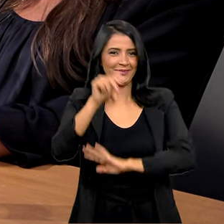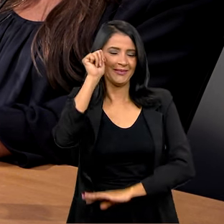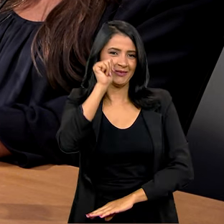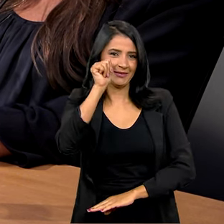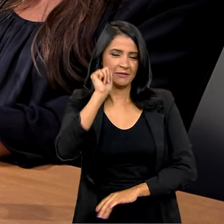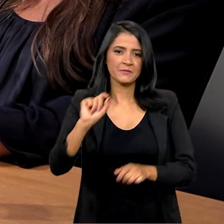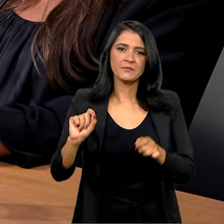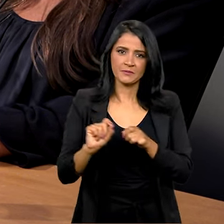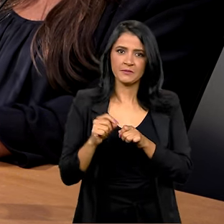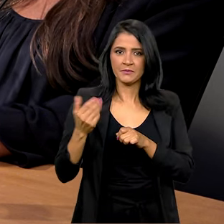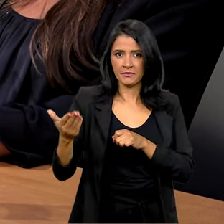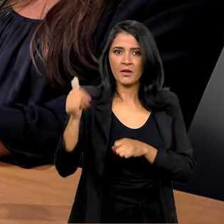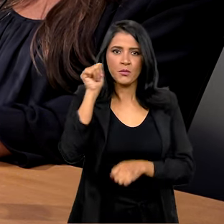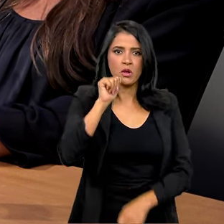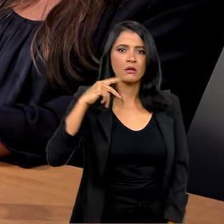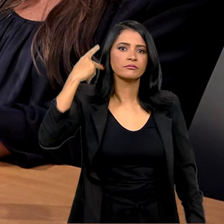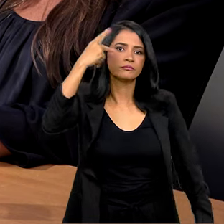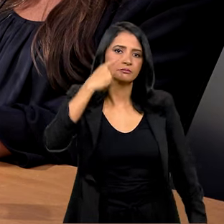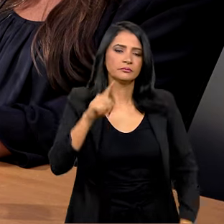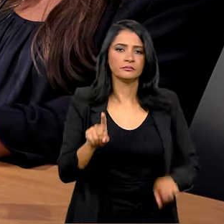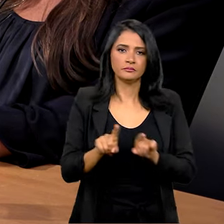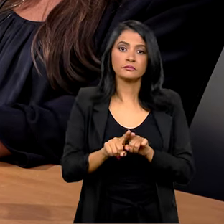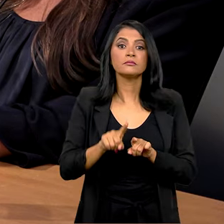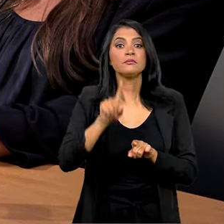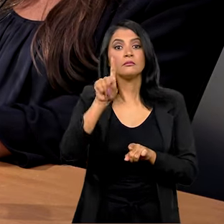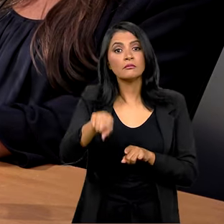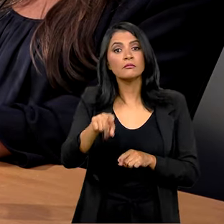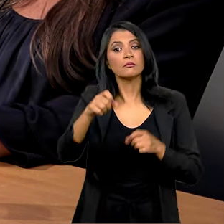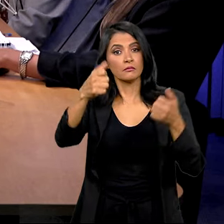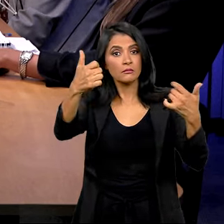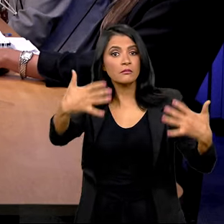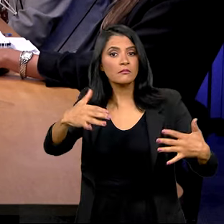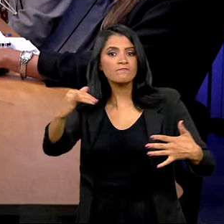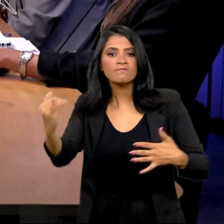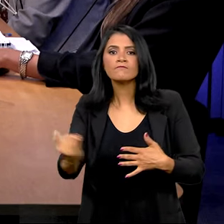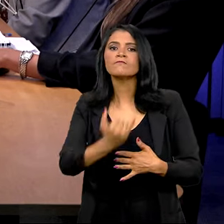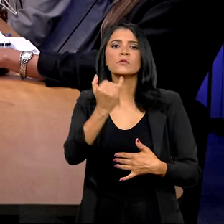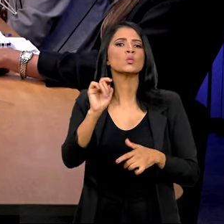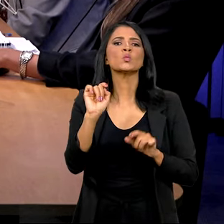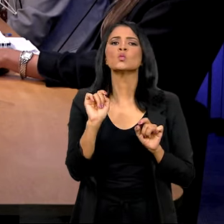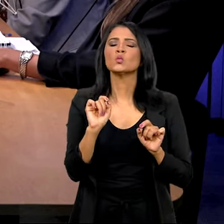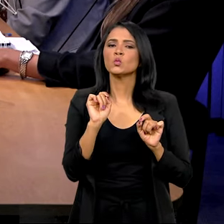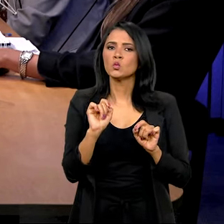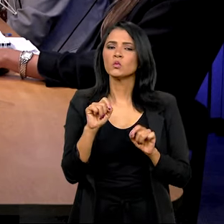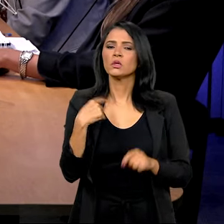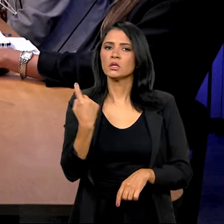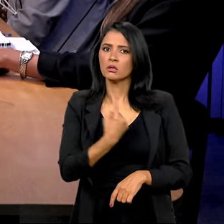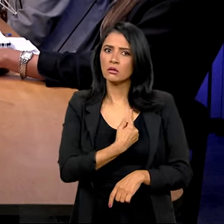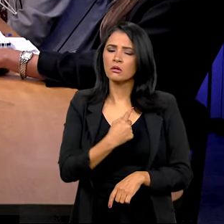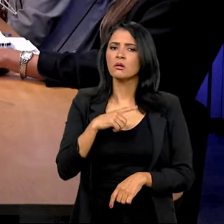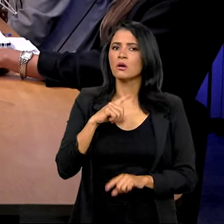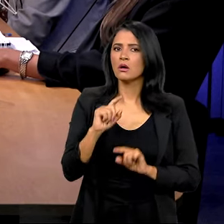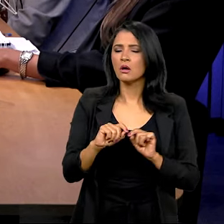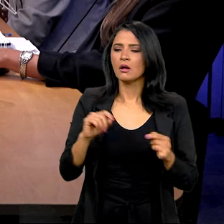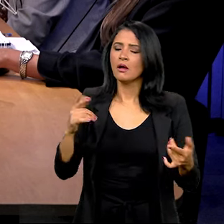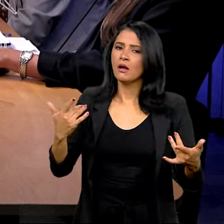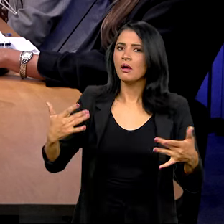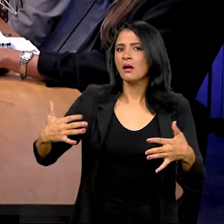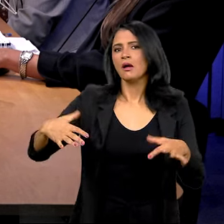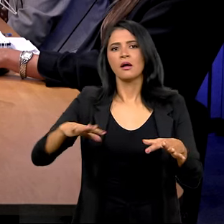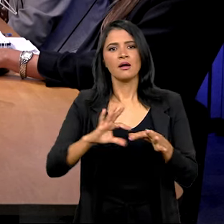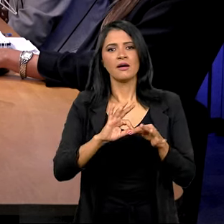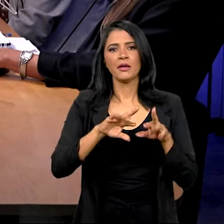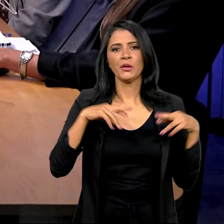é feita das mulheres parlamentares Eu também gostaria de ressaltar que eh nós estamos